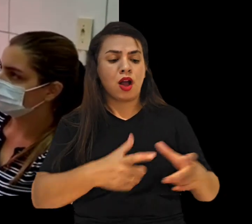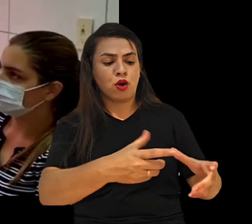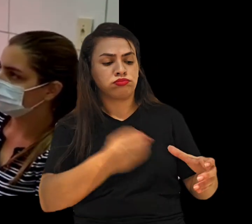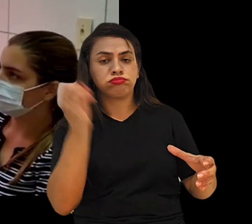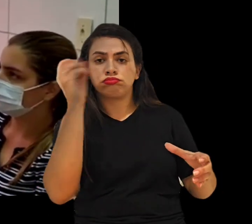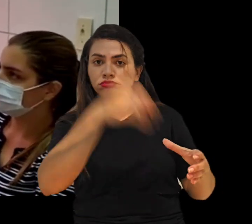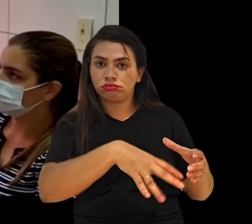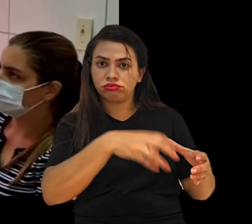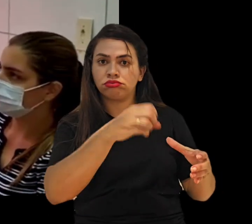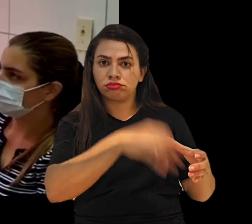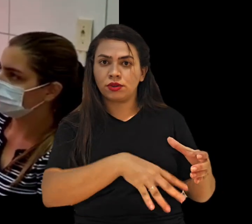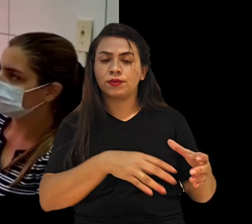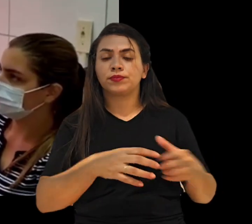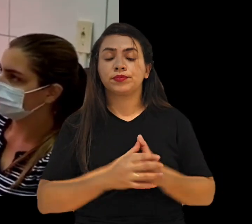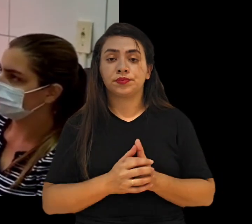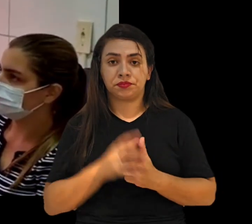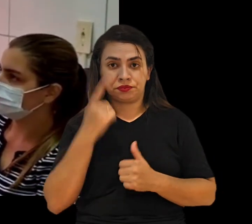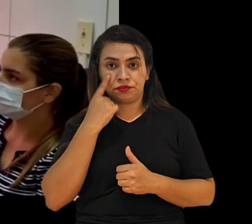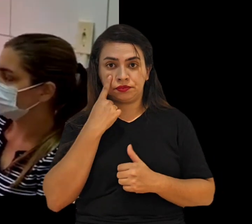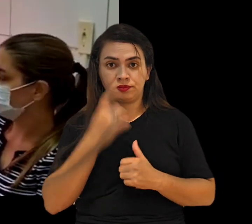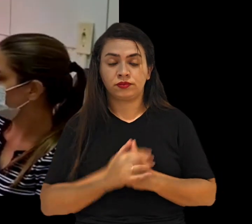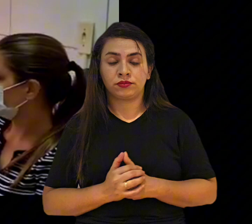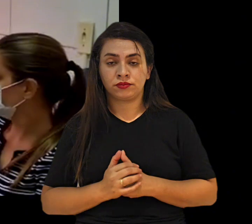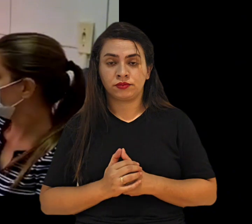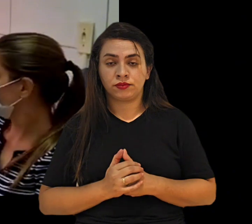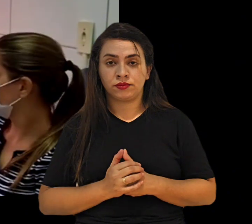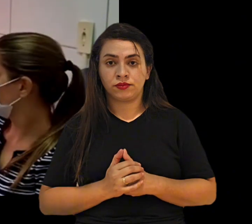e tira a partezinha de trás.